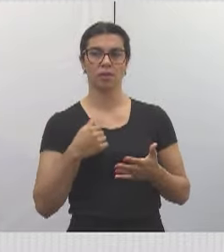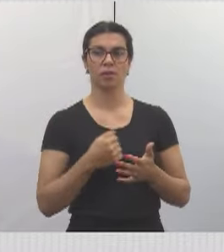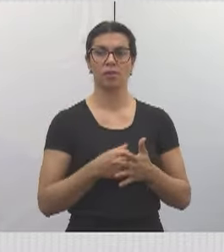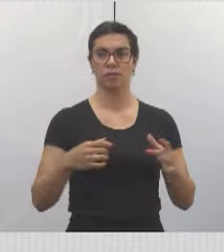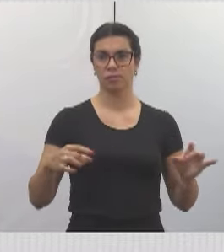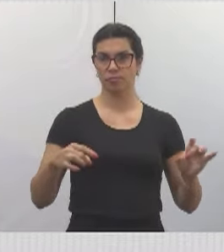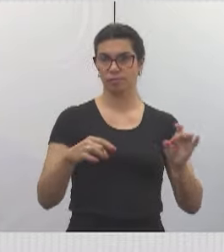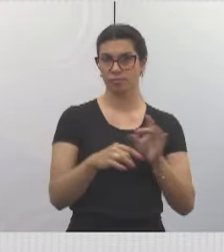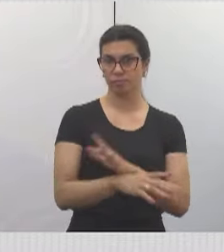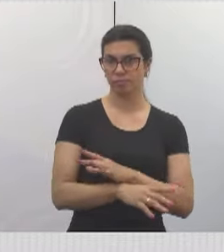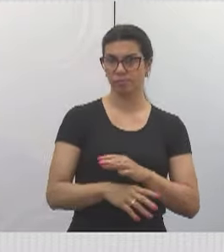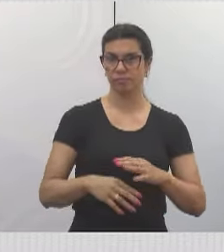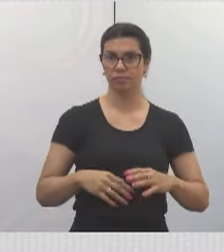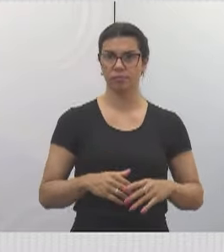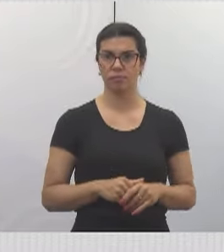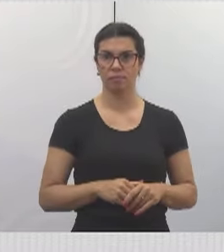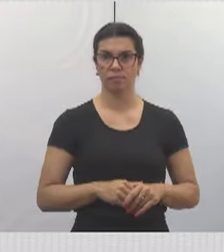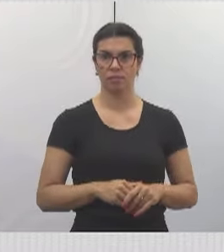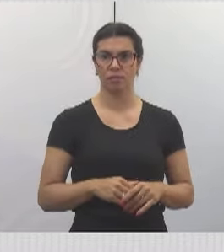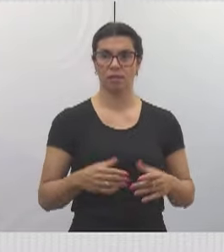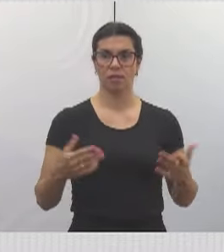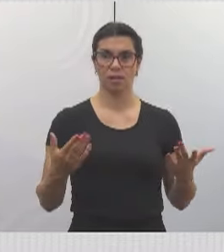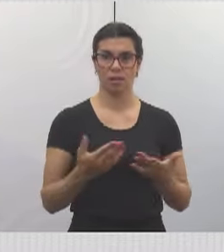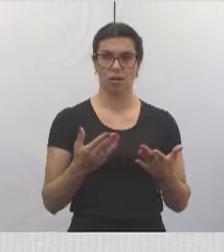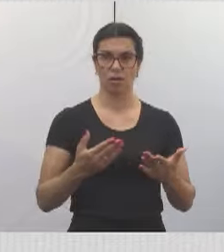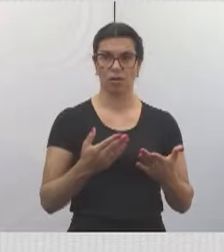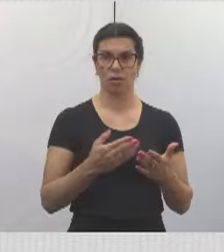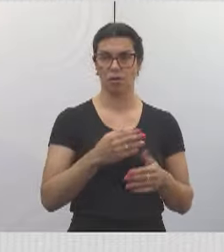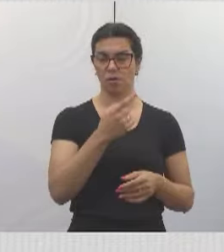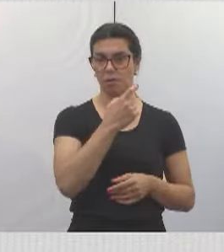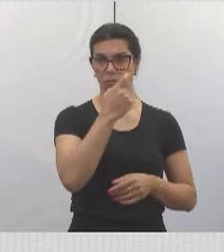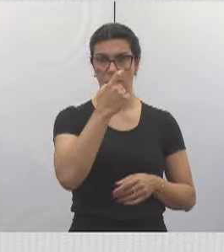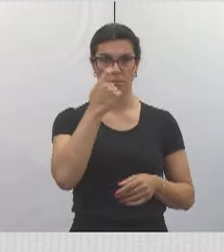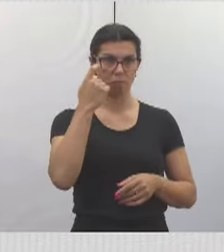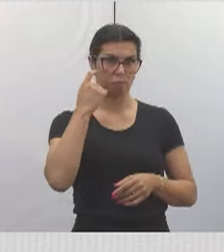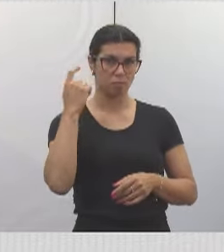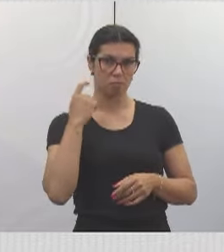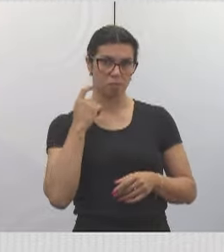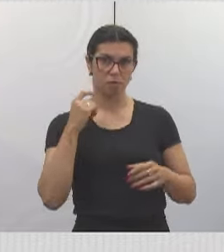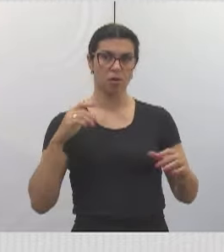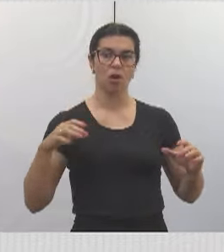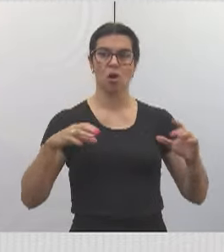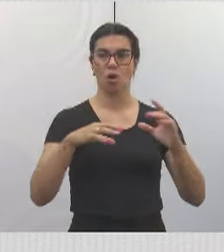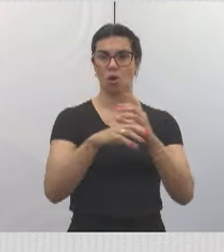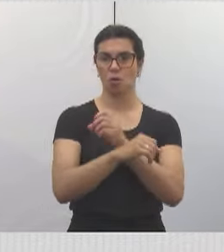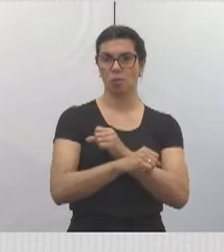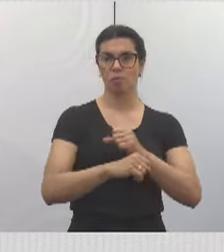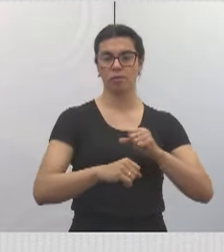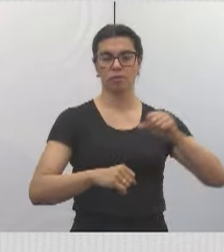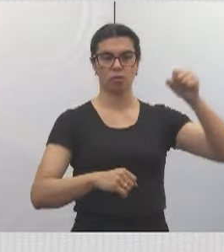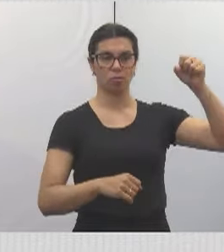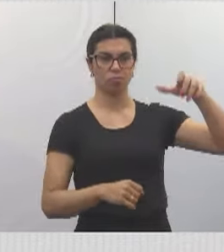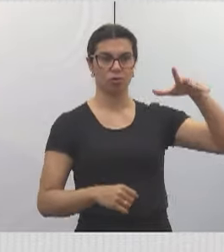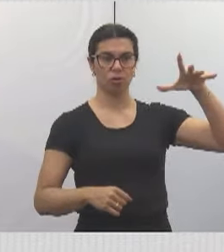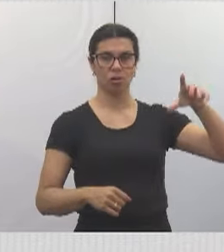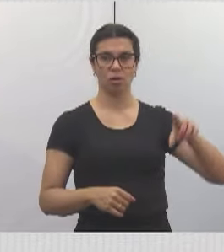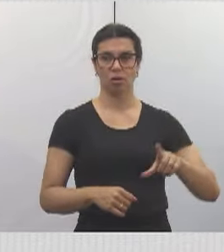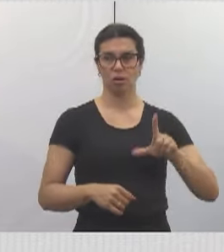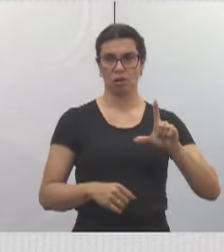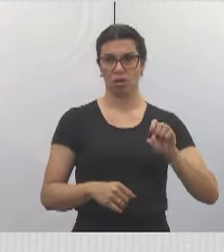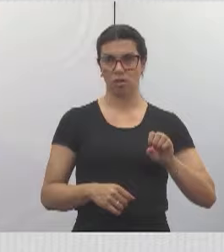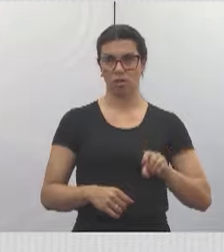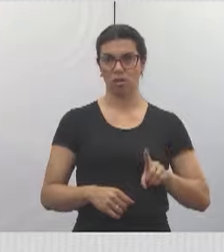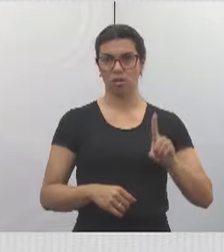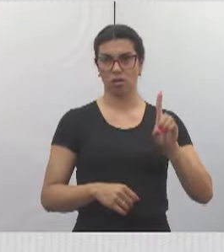aqui. Agora, Parque Minha Lua ficou completo as lâmpadas da LED com a